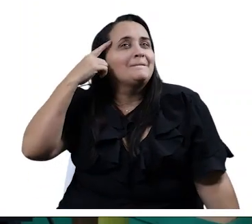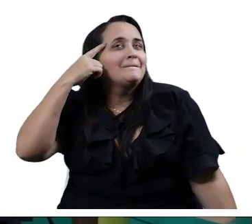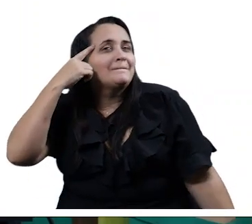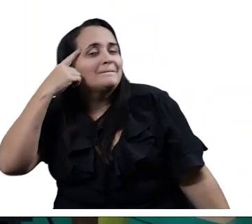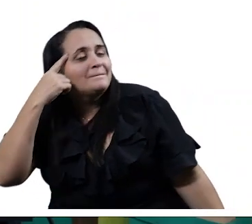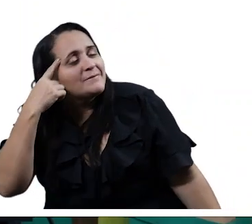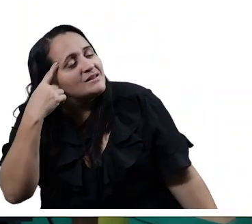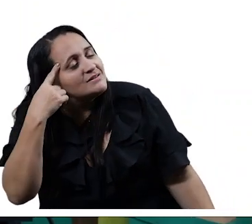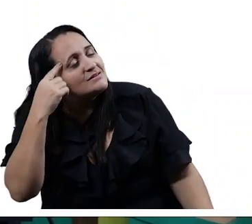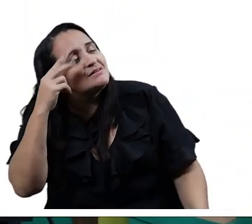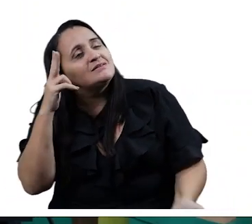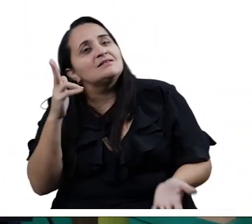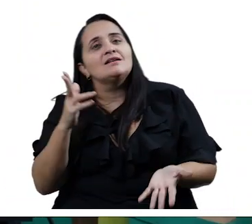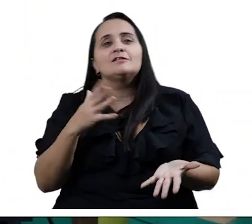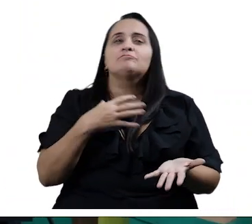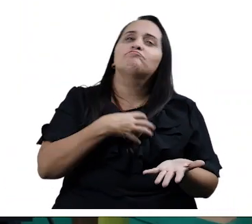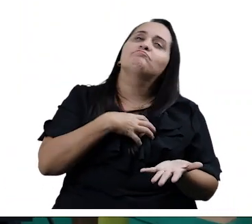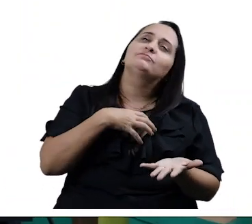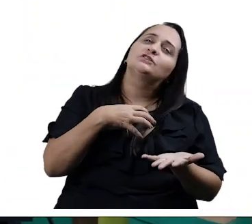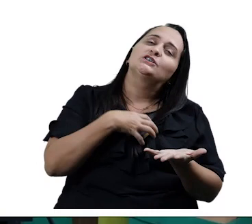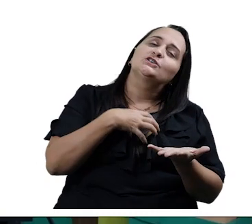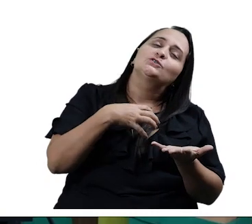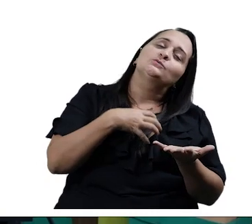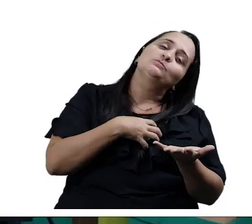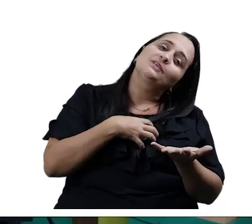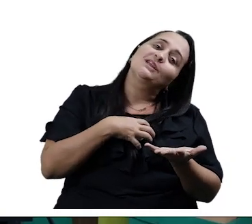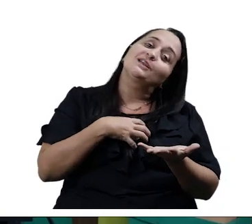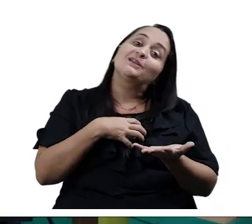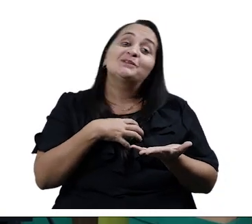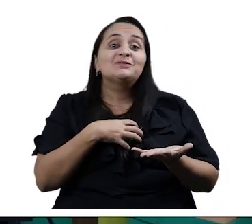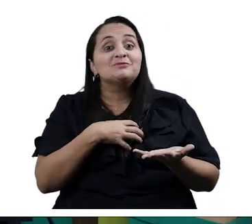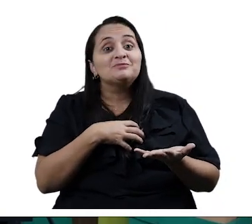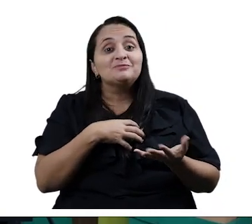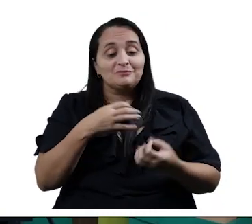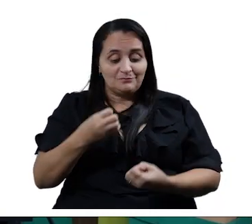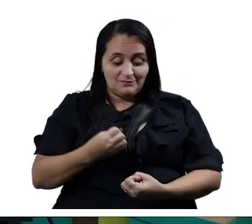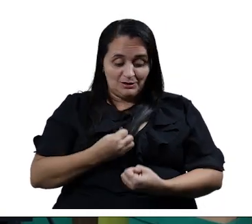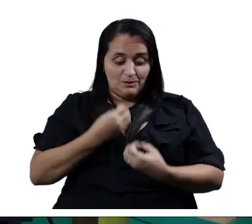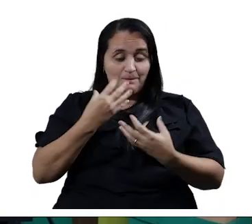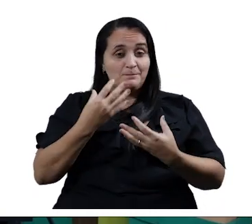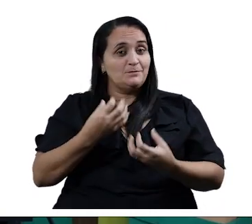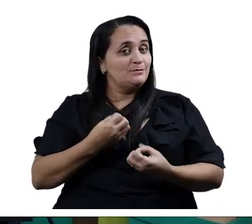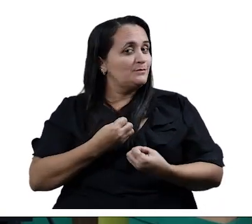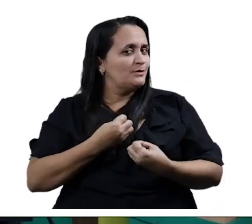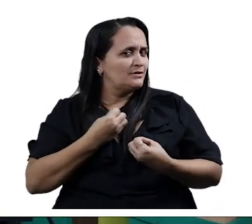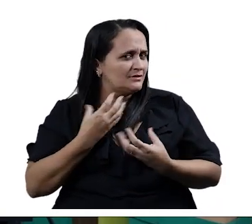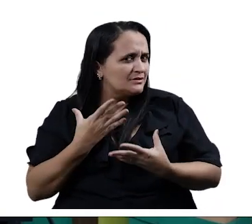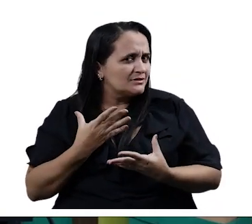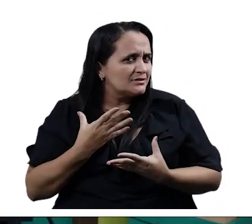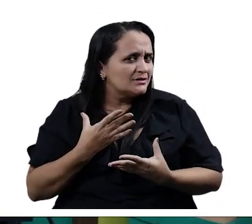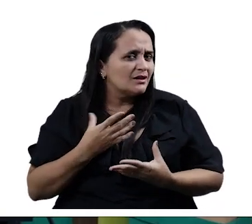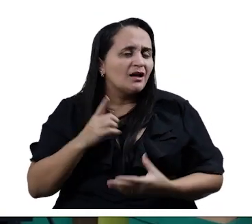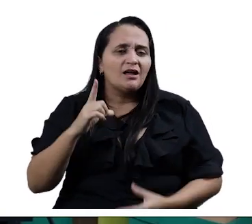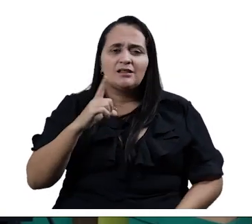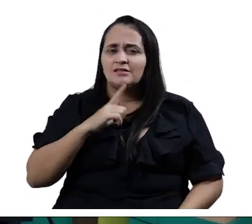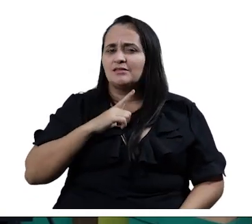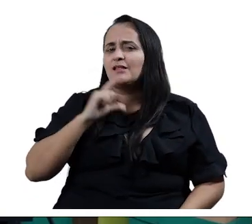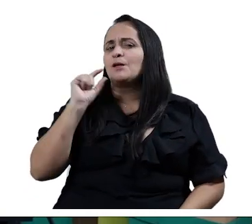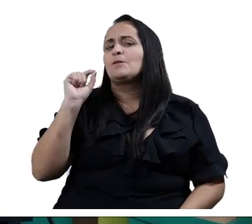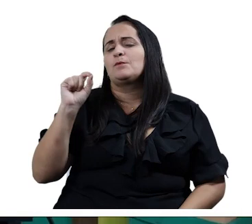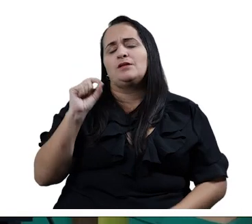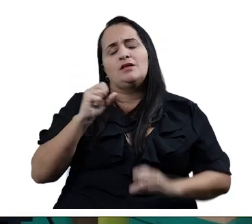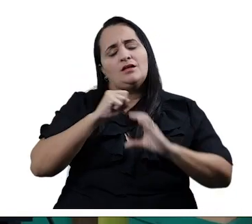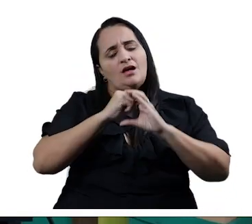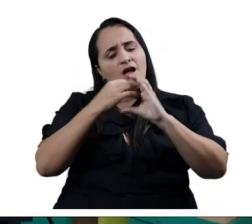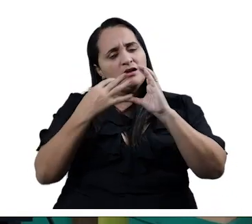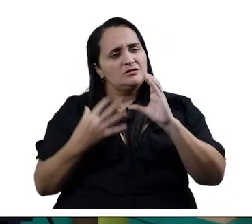pensar sobre um sentimento. Então, a poesia ela tem uma função